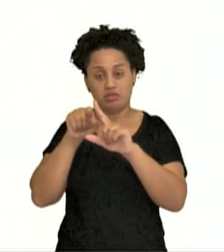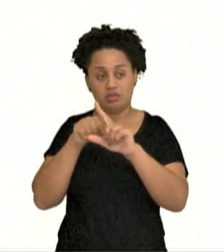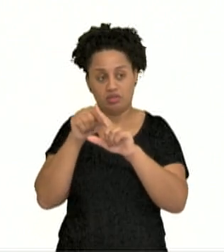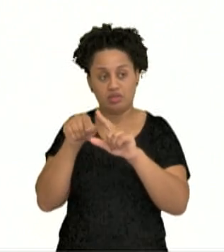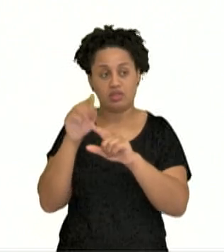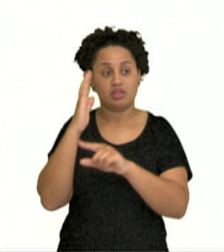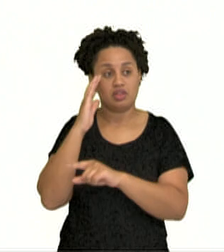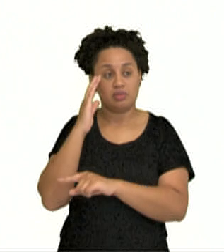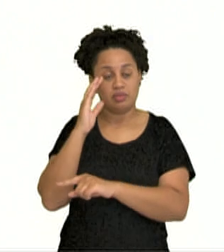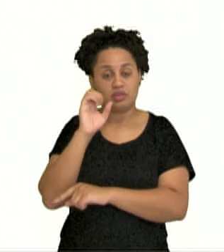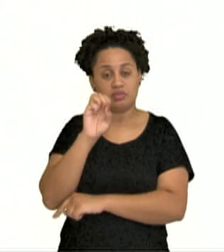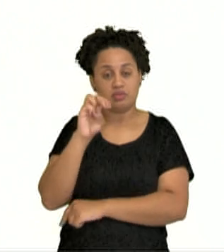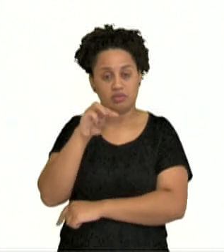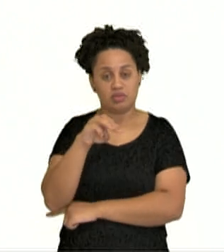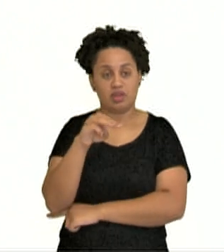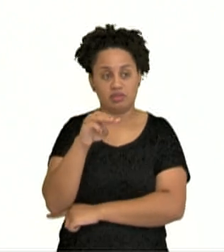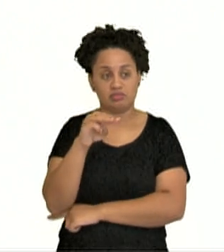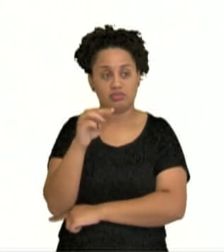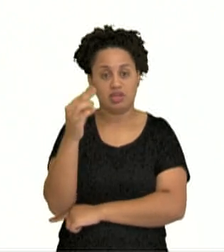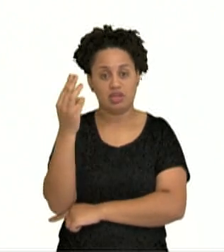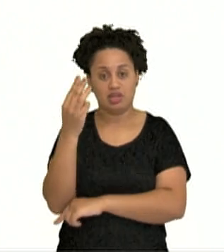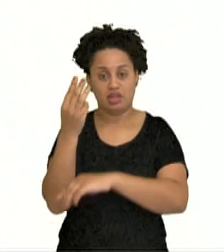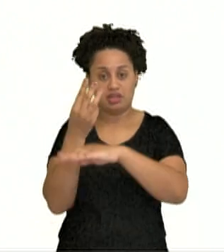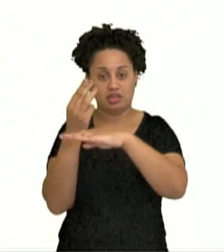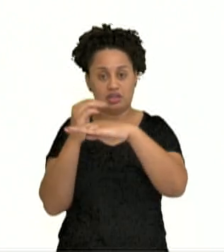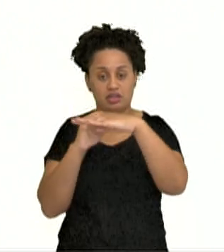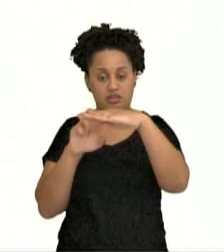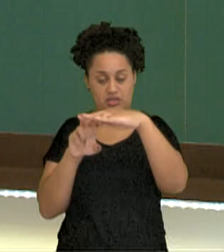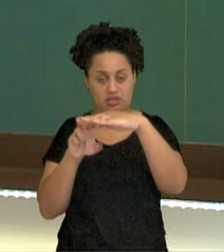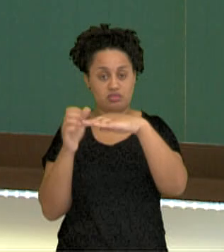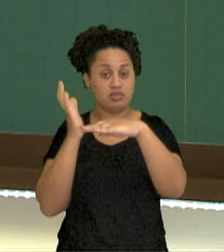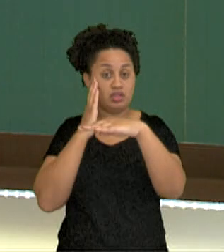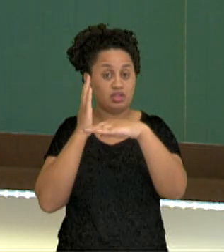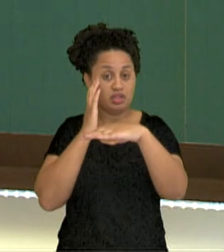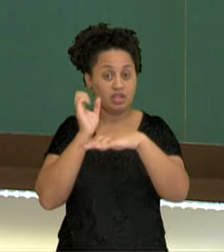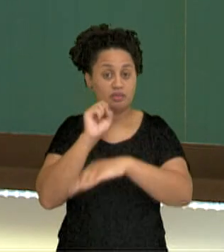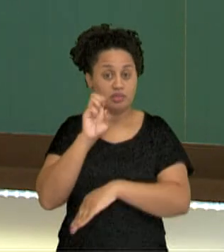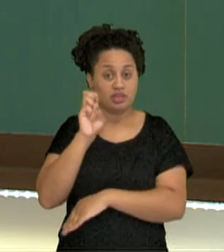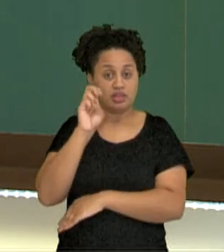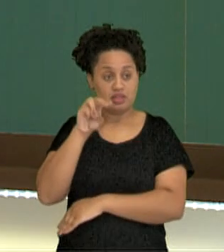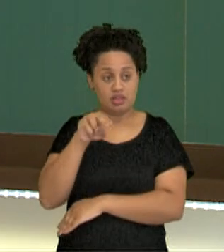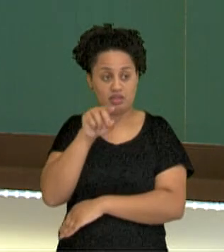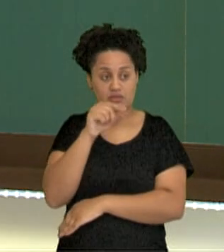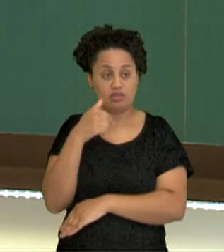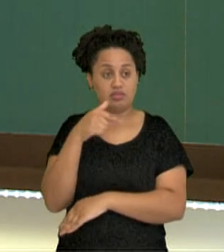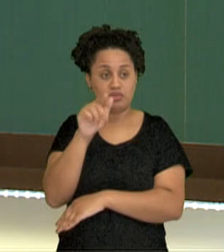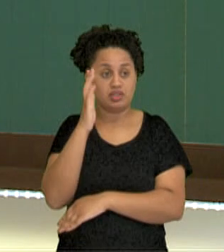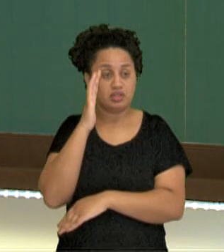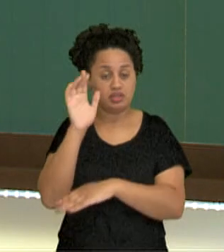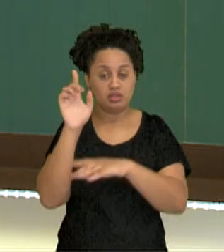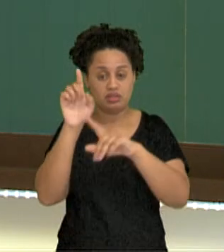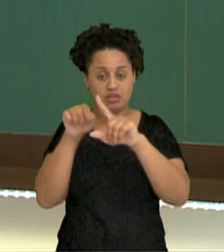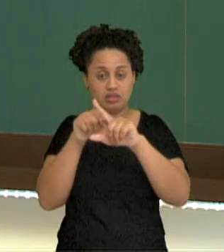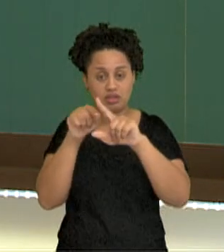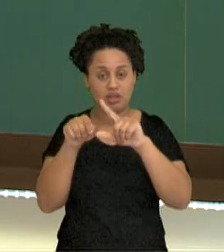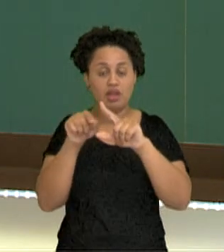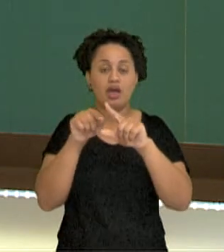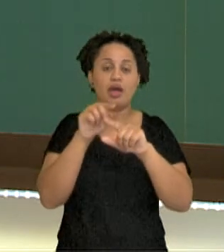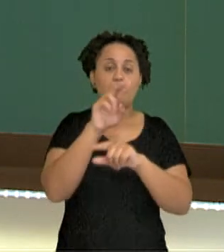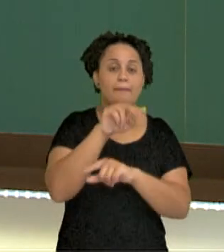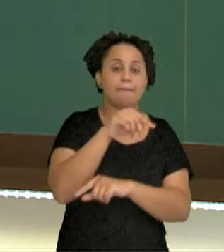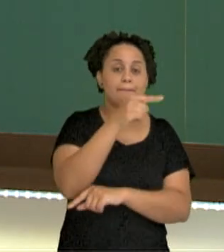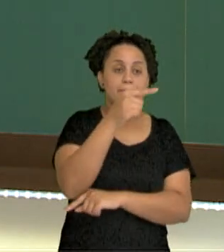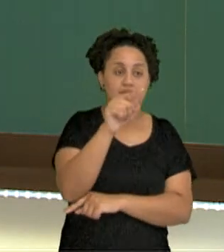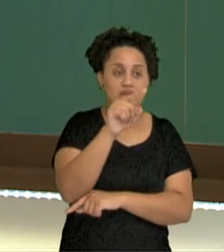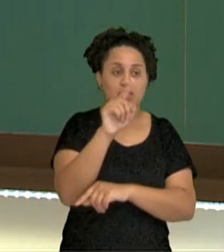é 3/5. Veja, você tem o valor do seno. E você sabe que esse ângulo está no intervalo de π sobre